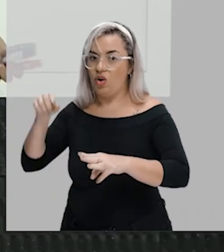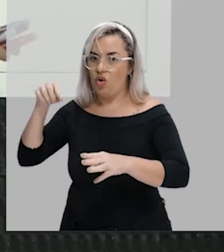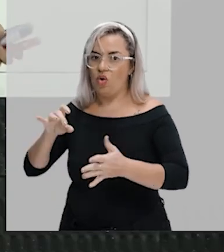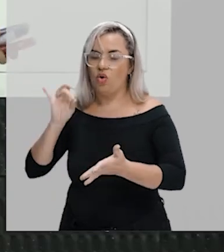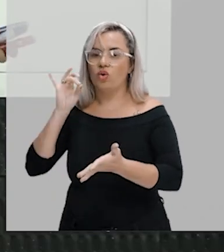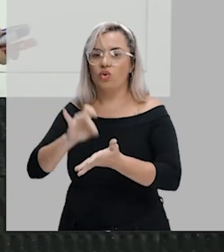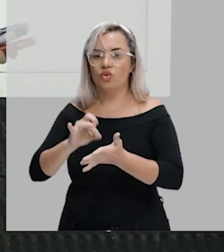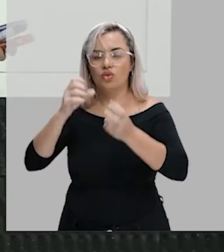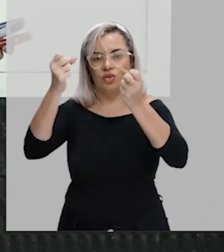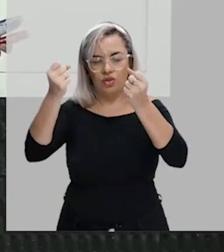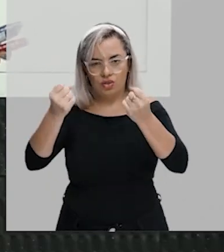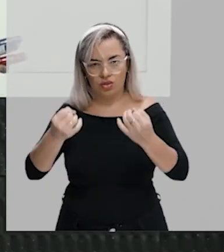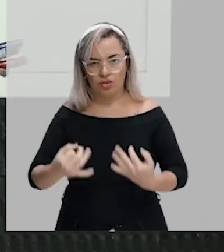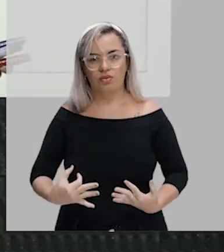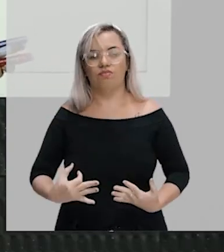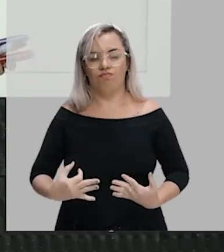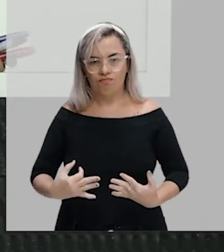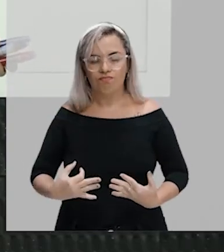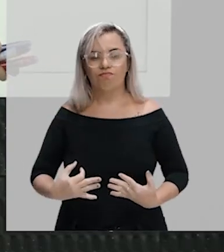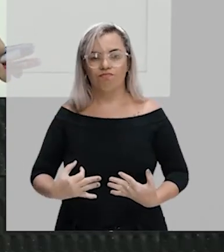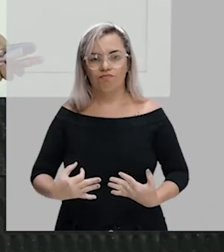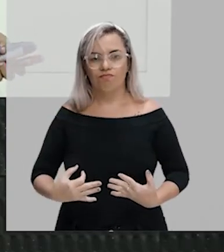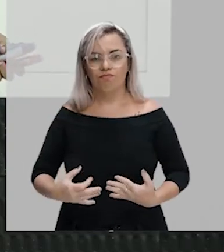ela tem um comportamento dual. Ok?